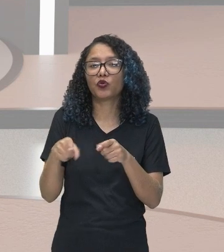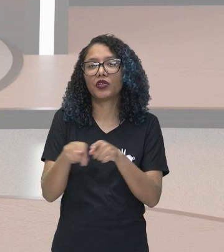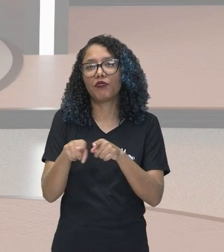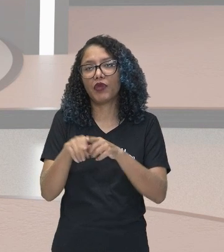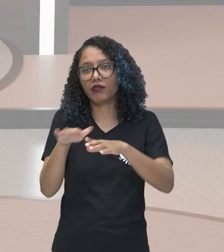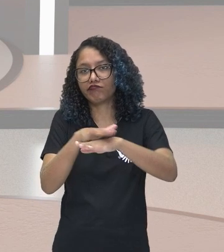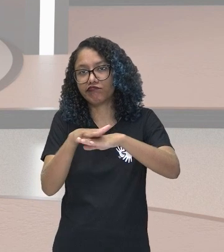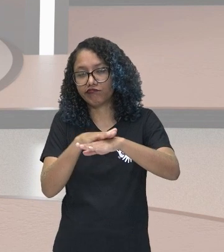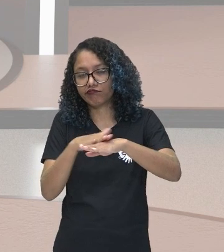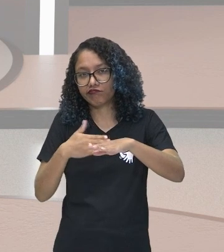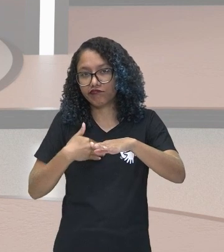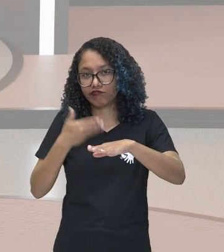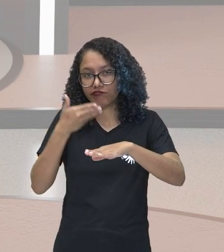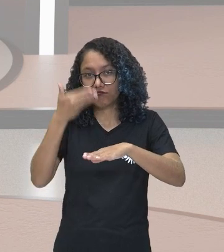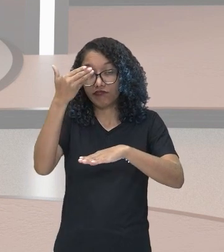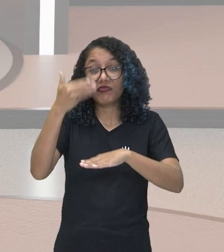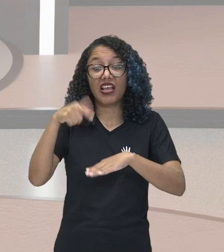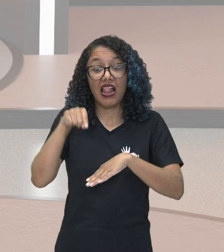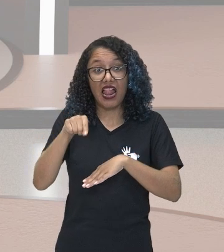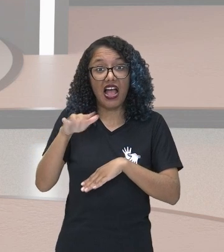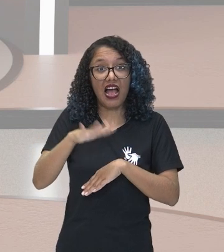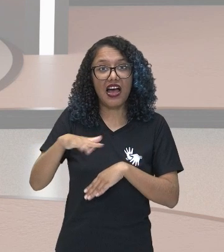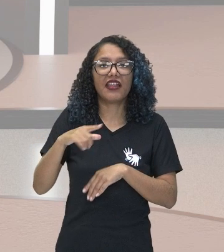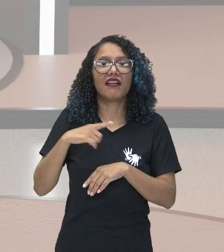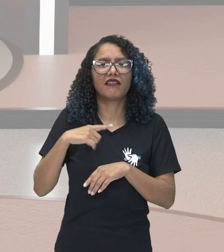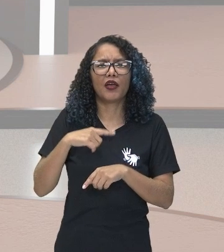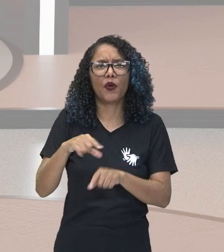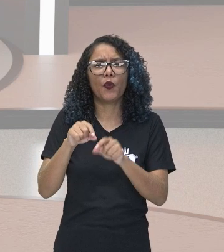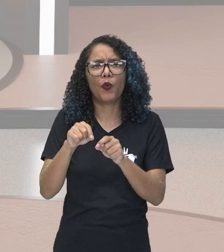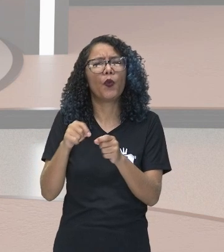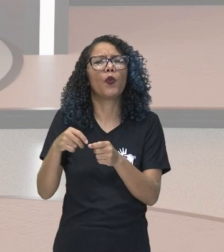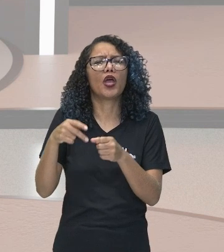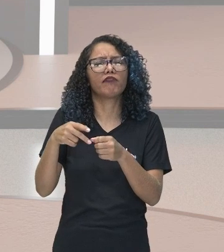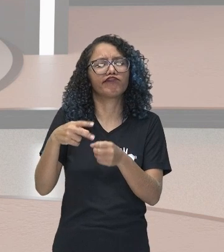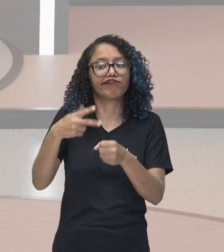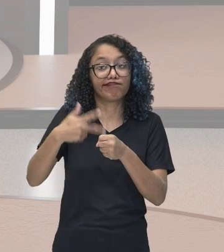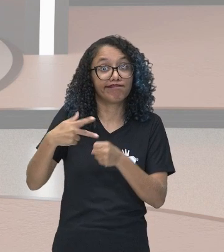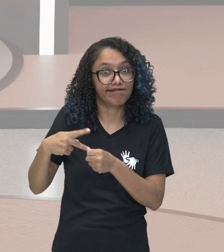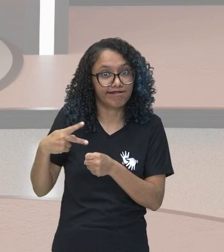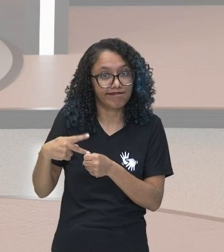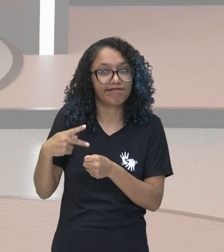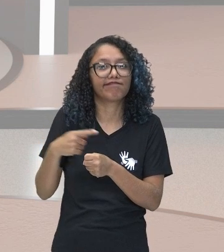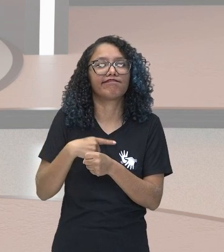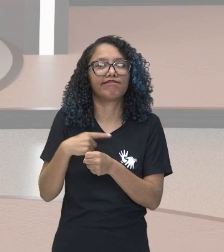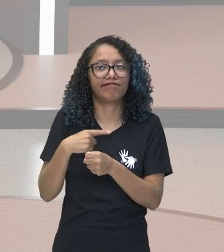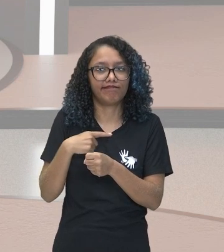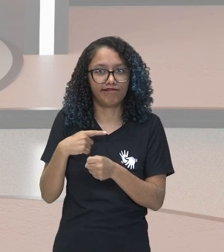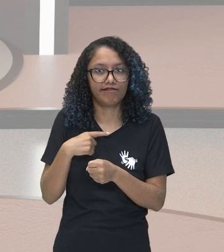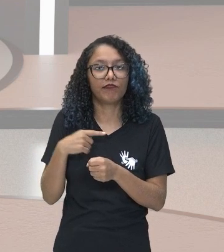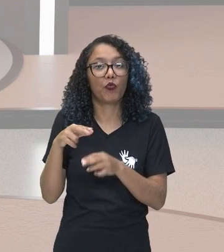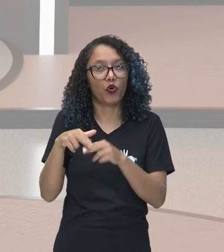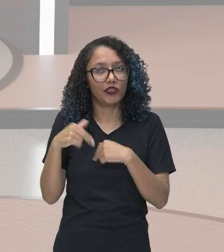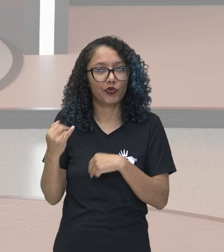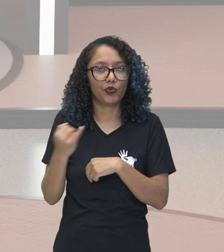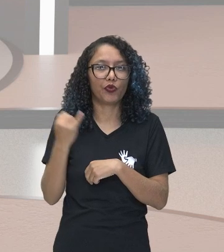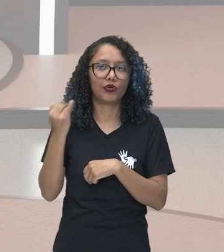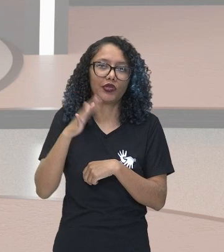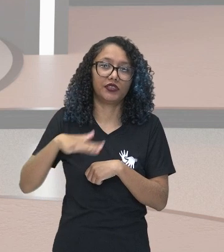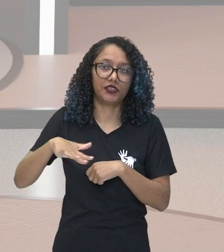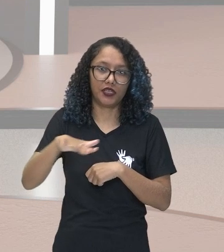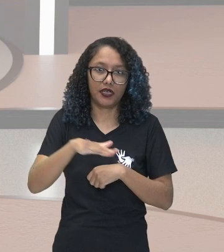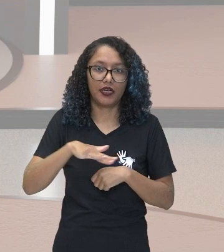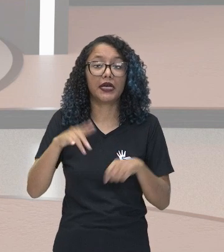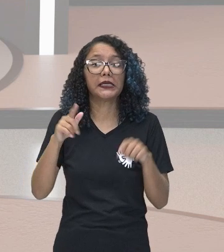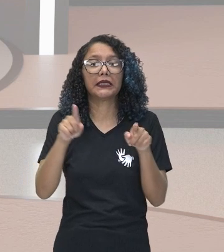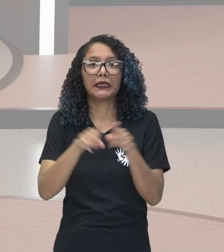aí grande exploração de petróleo, então vai ter essa conexão aí, tá bom, gente? Agora, o continente africano